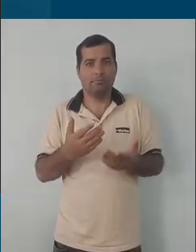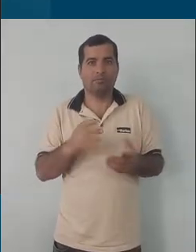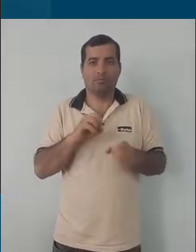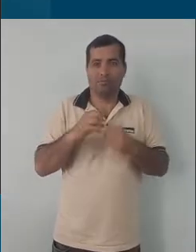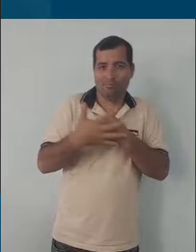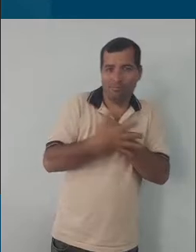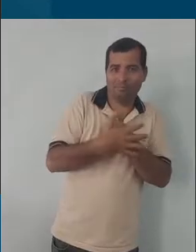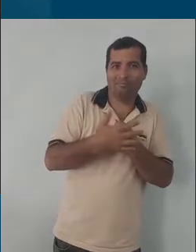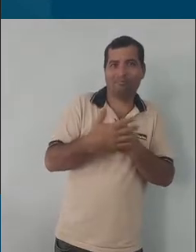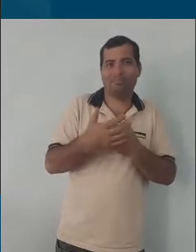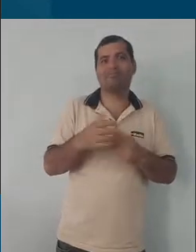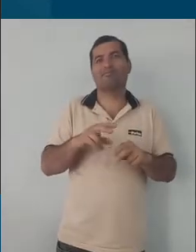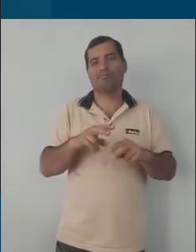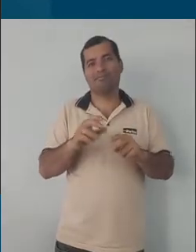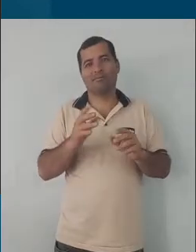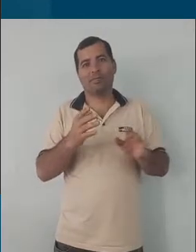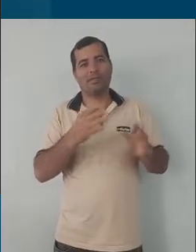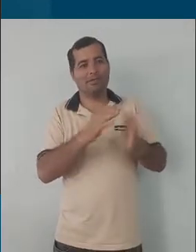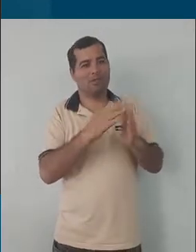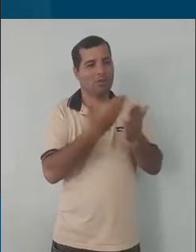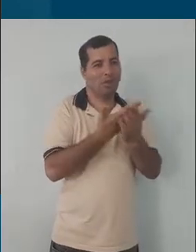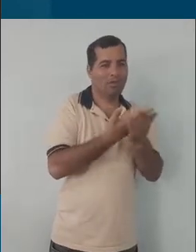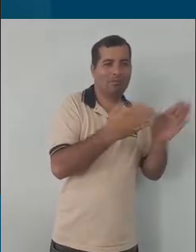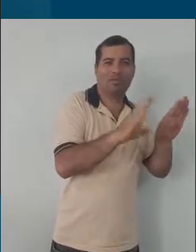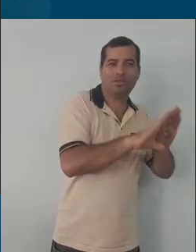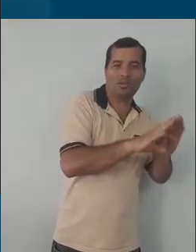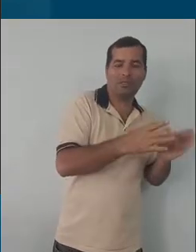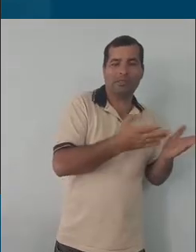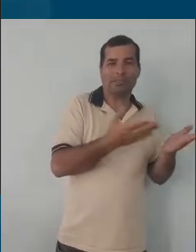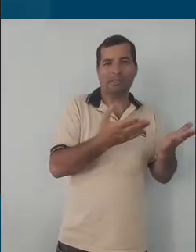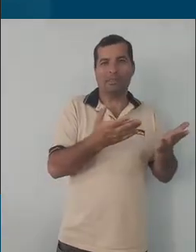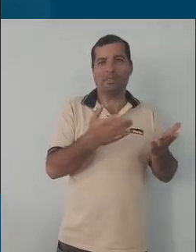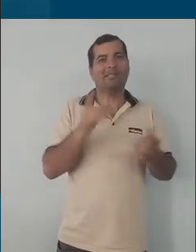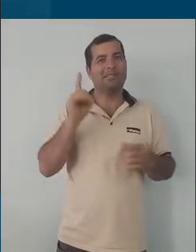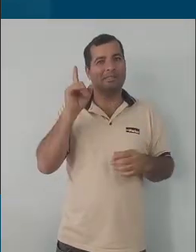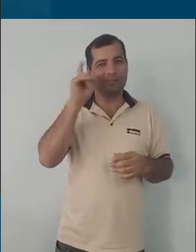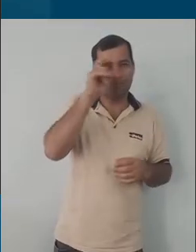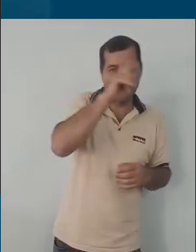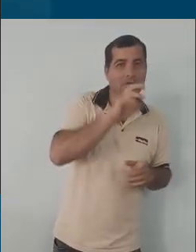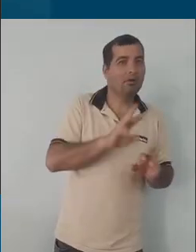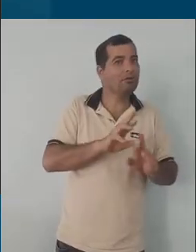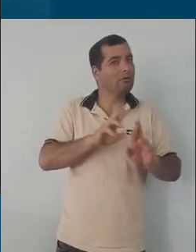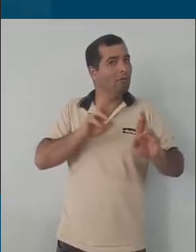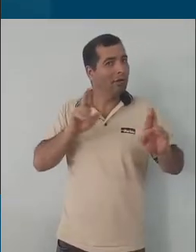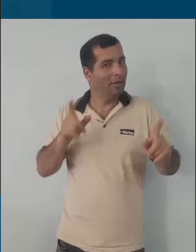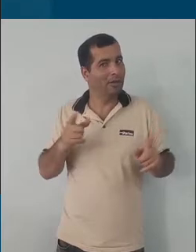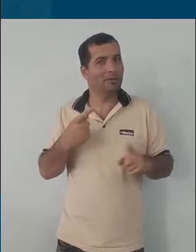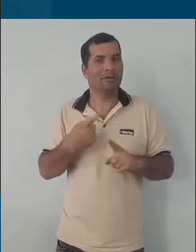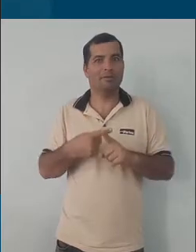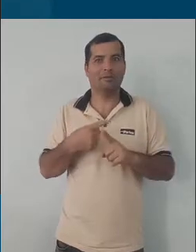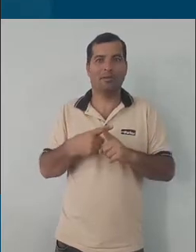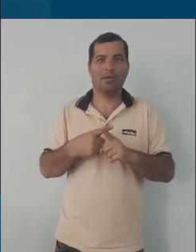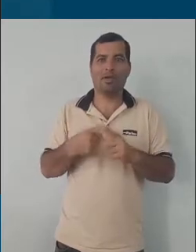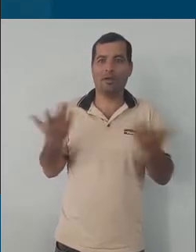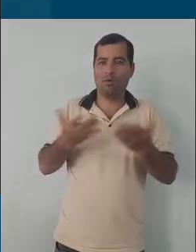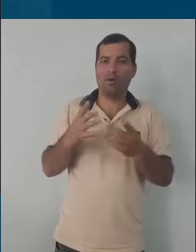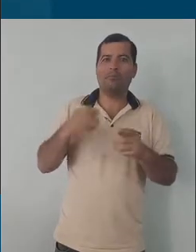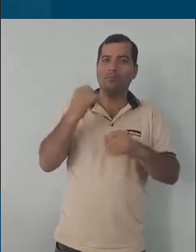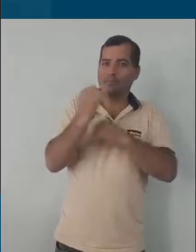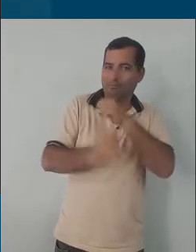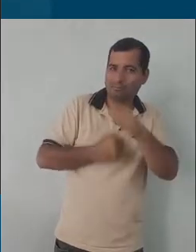não houve, ou ocorreu de uma maneira, primeiro, muito diferente em relação a diferentes crianças, grupos